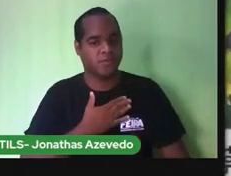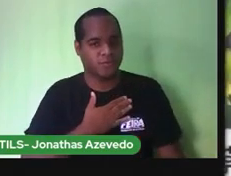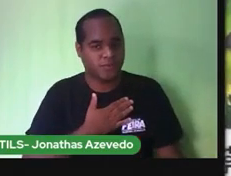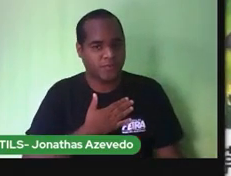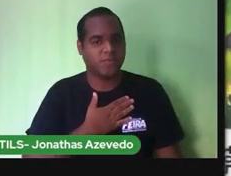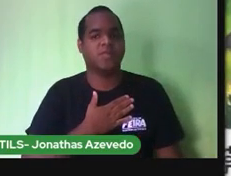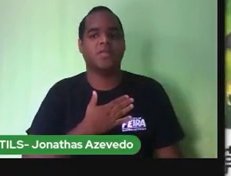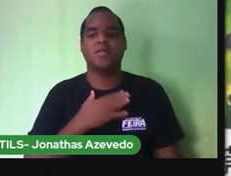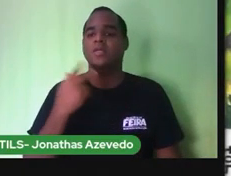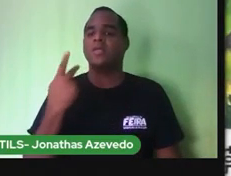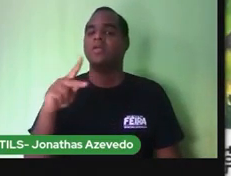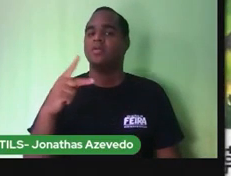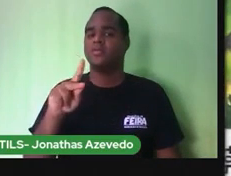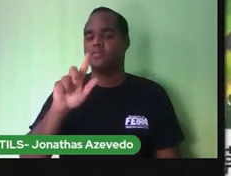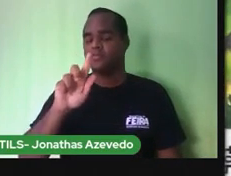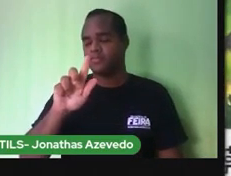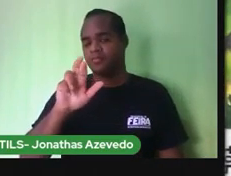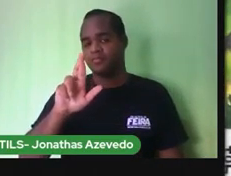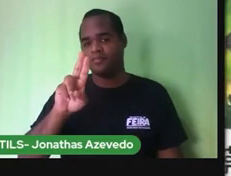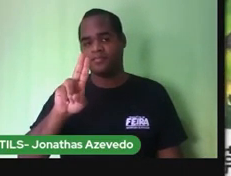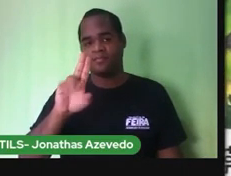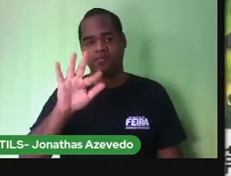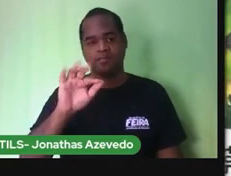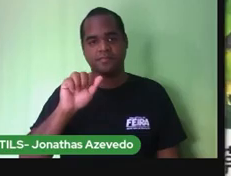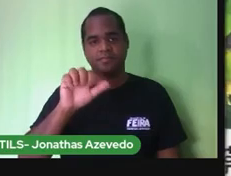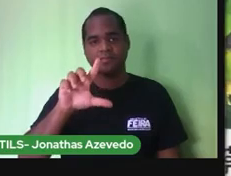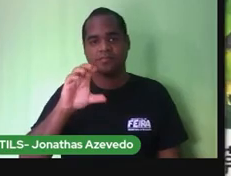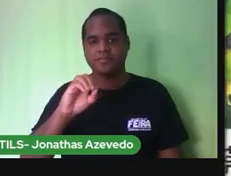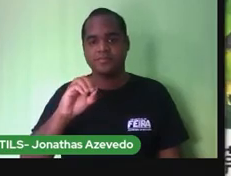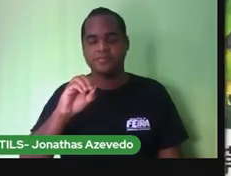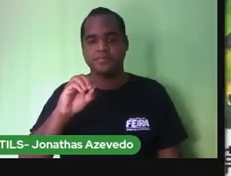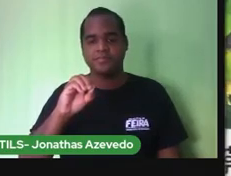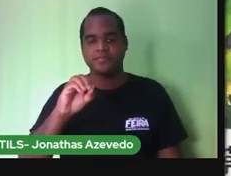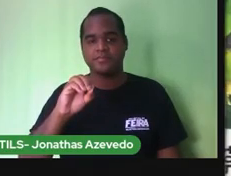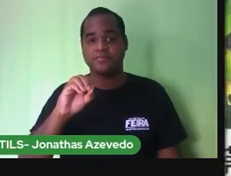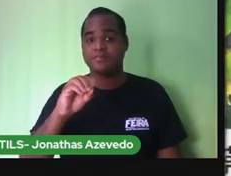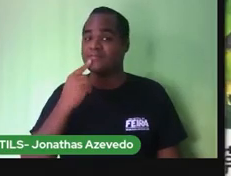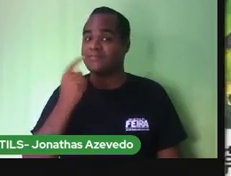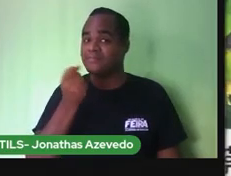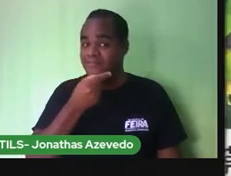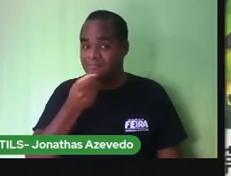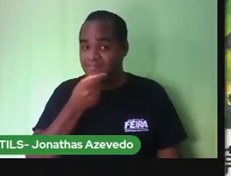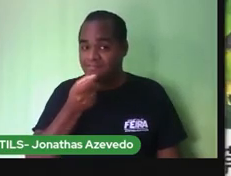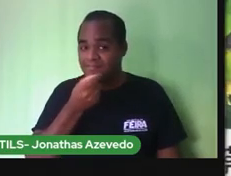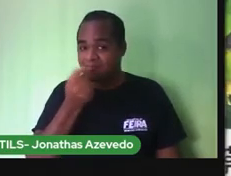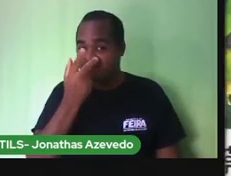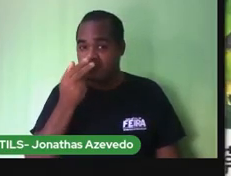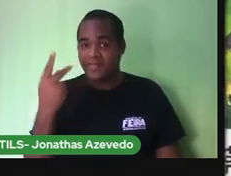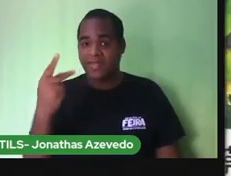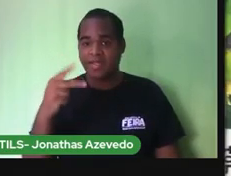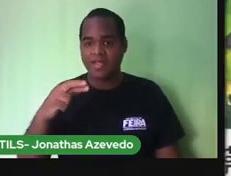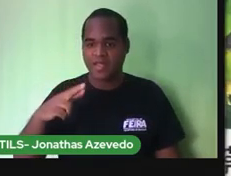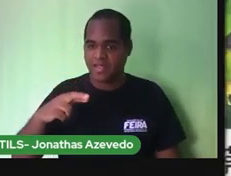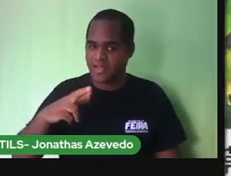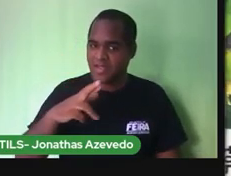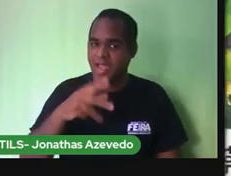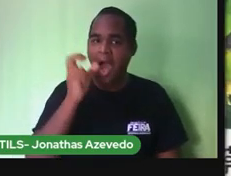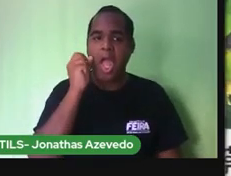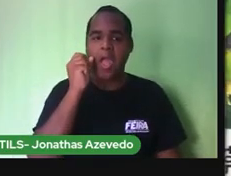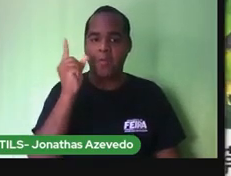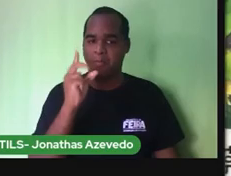grupo falo você já ouviram essa história do grupo é muito engraçado e fala de um ratinho muito